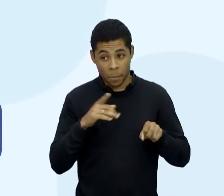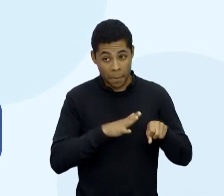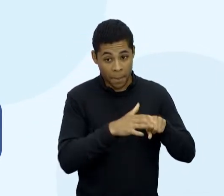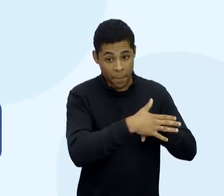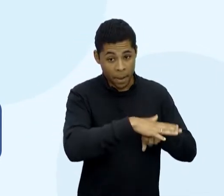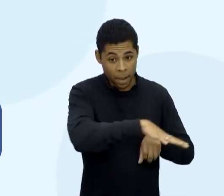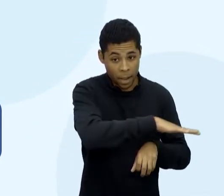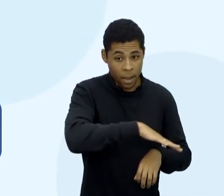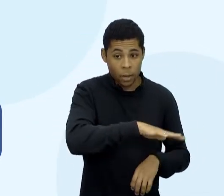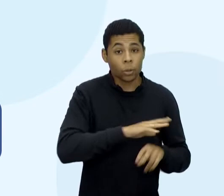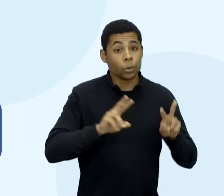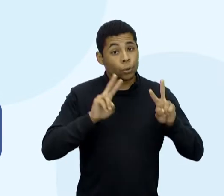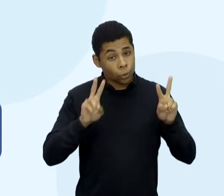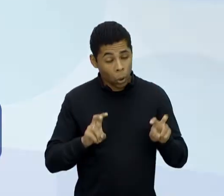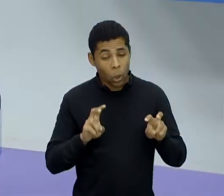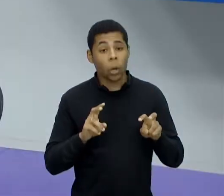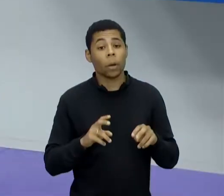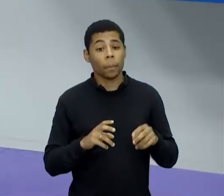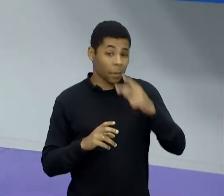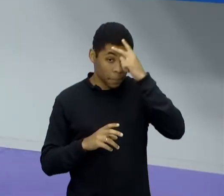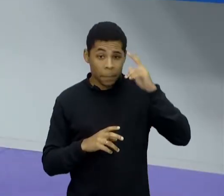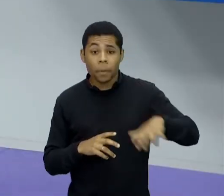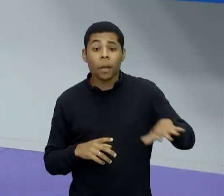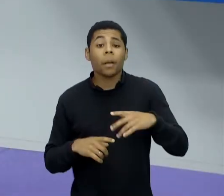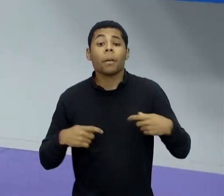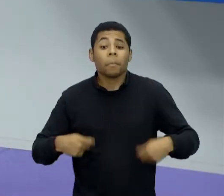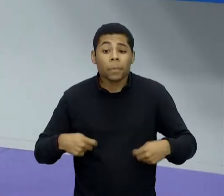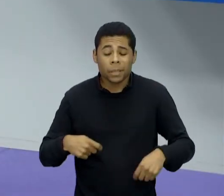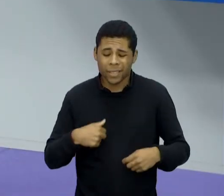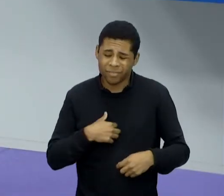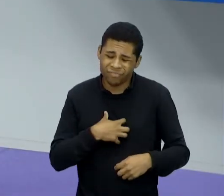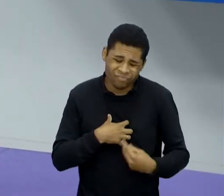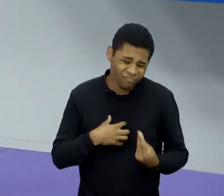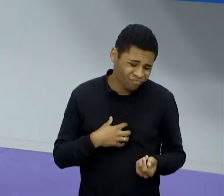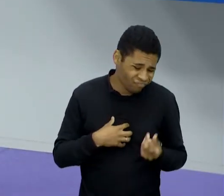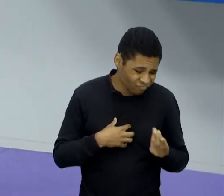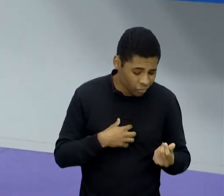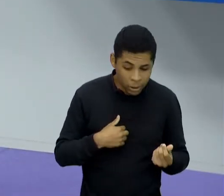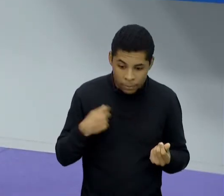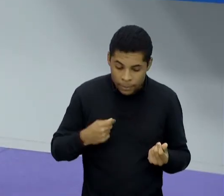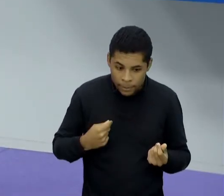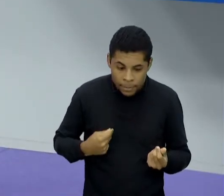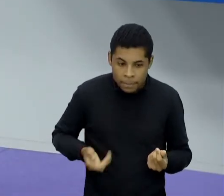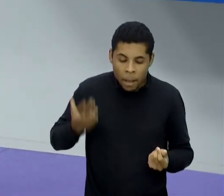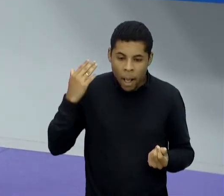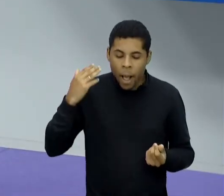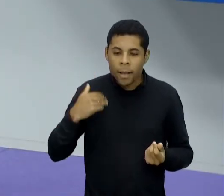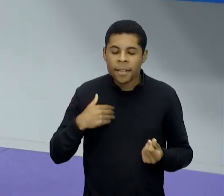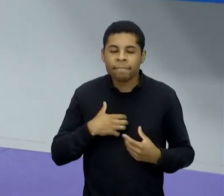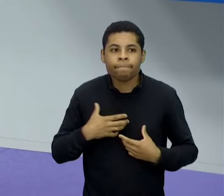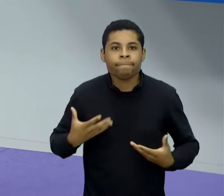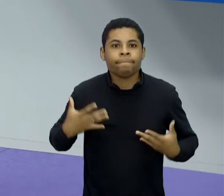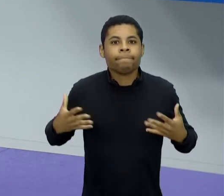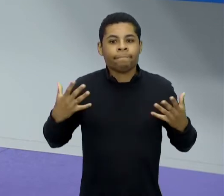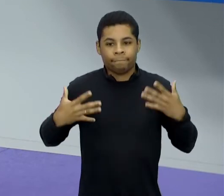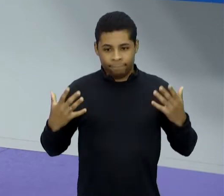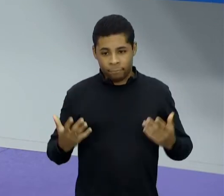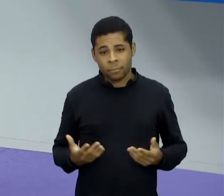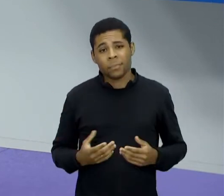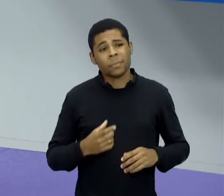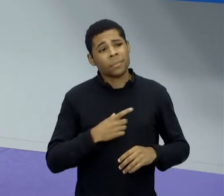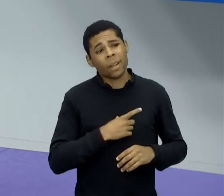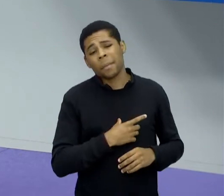de socialização. Gente que às vezes precisa um sentido a mais na vida. Né? Então, eu já vi assim,